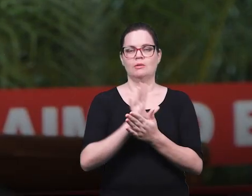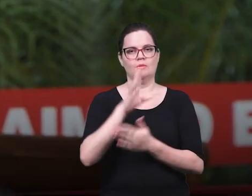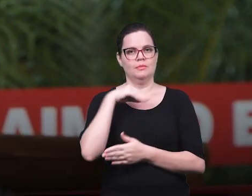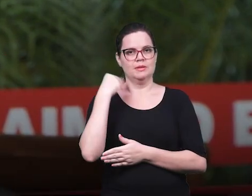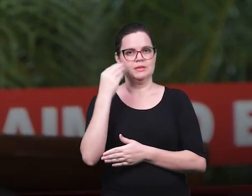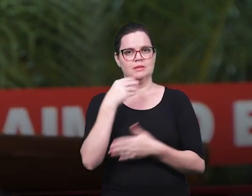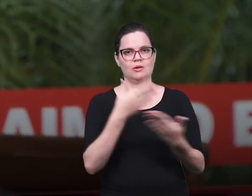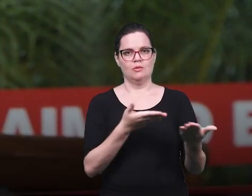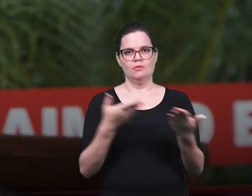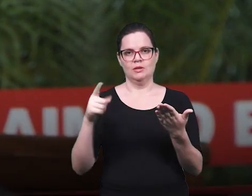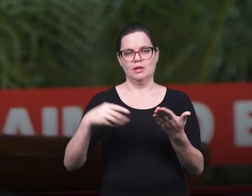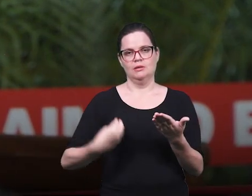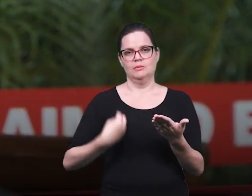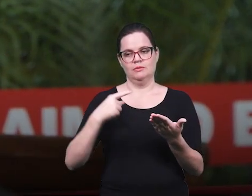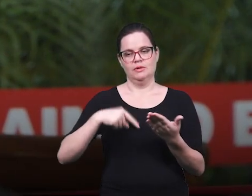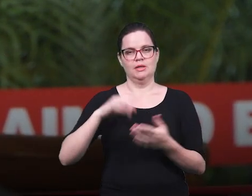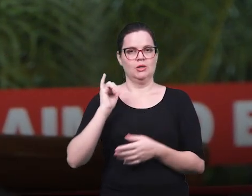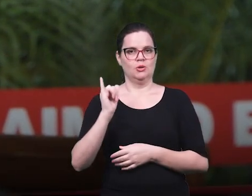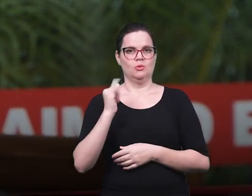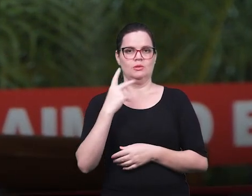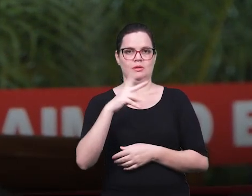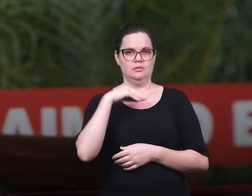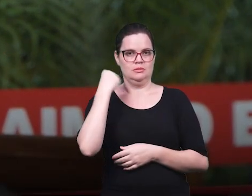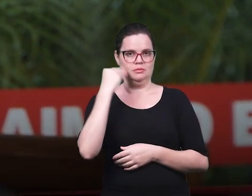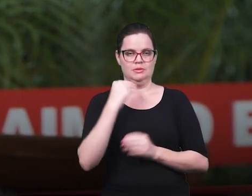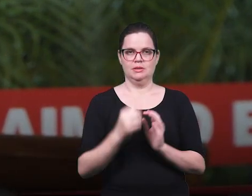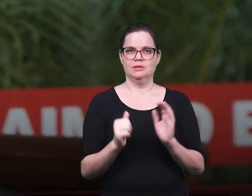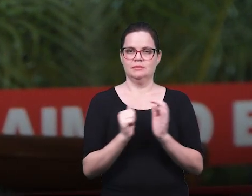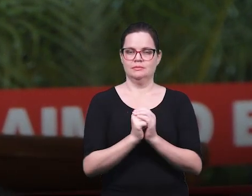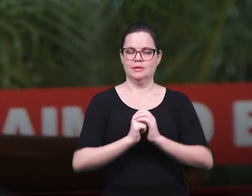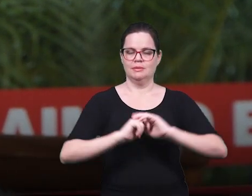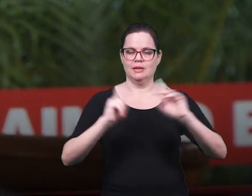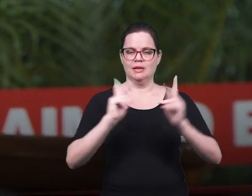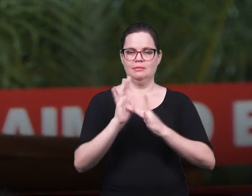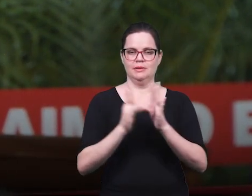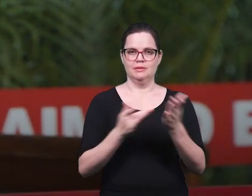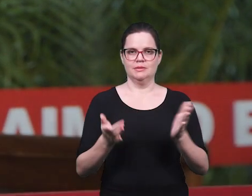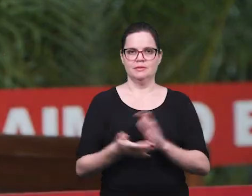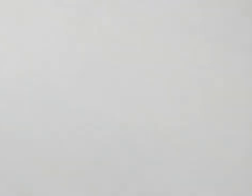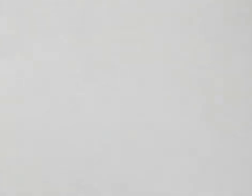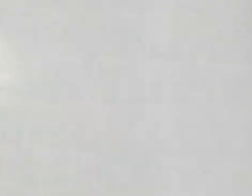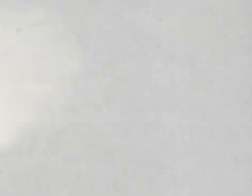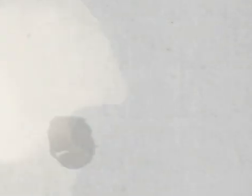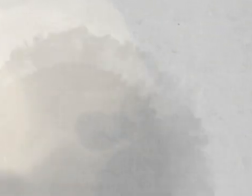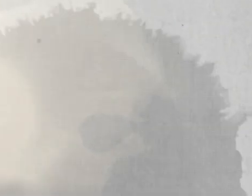convidado para contar aqui a sua experiência de salvação. A paz do Senhor a todos.